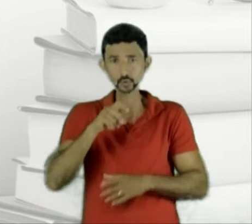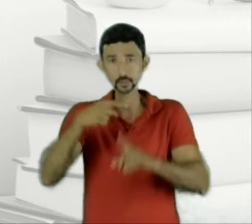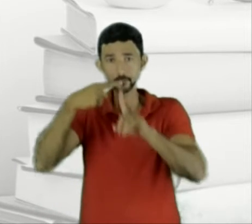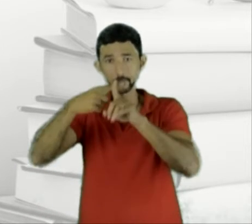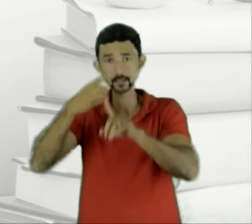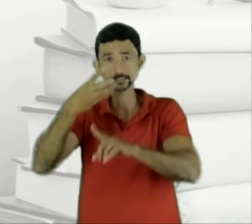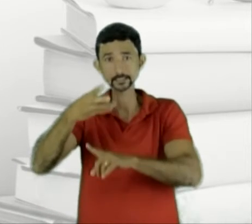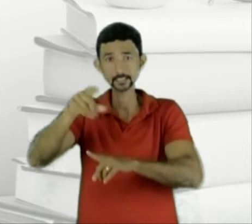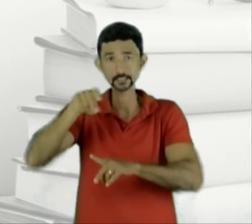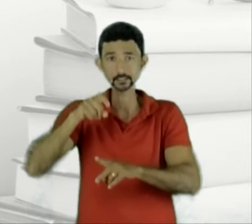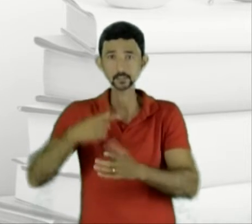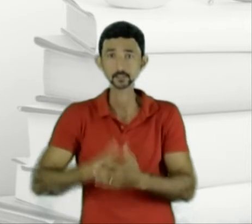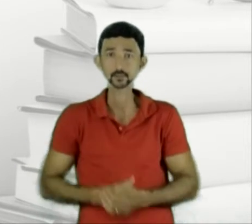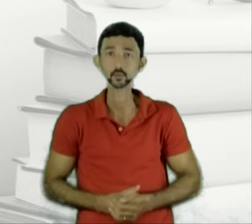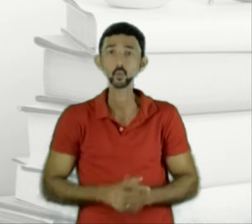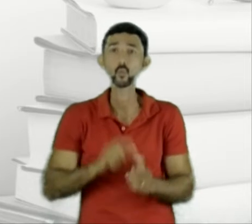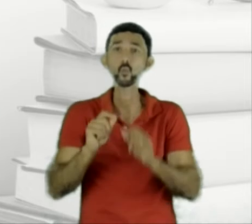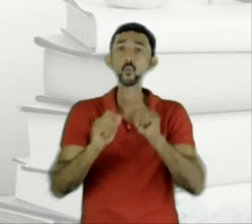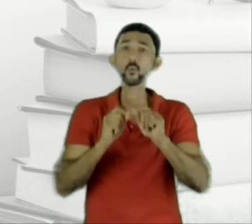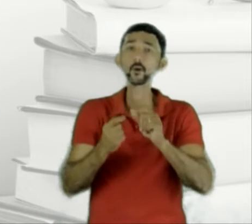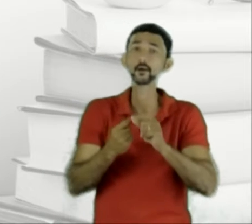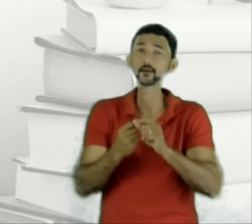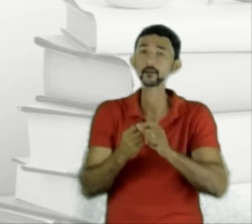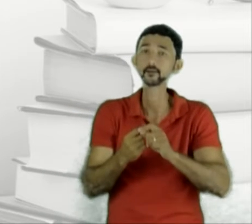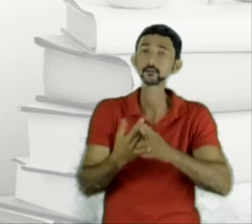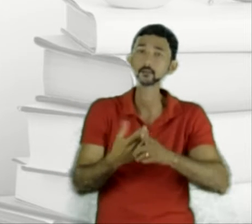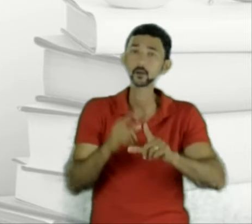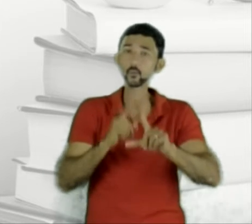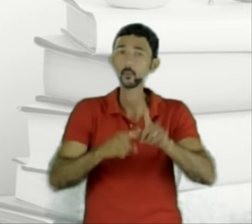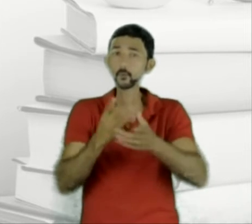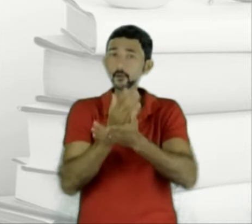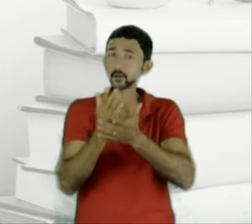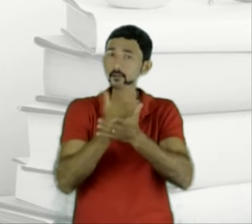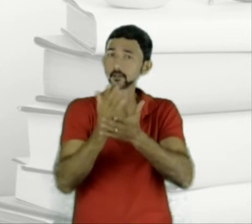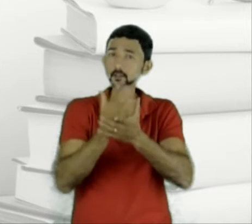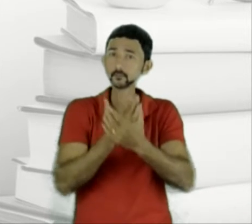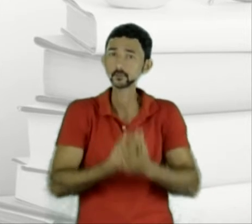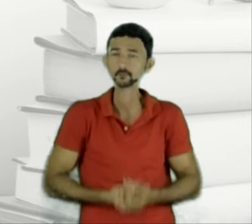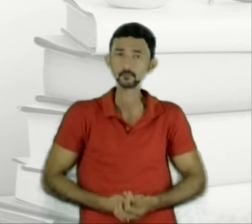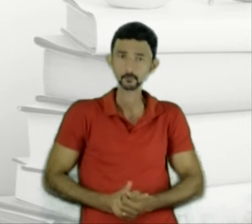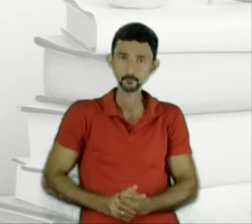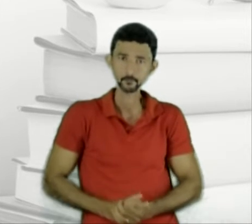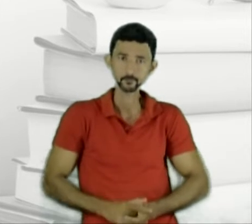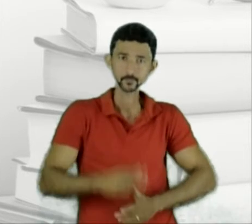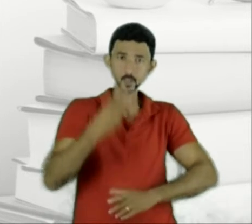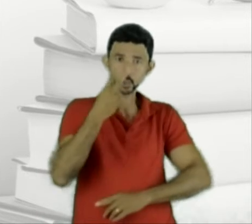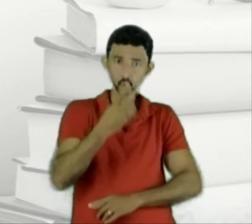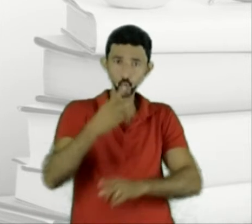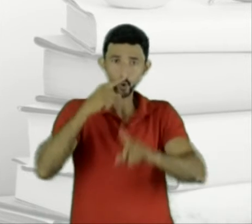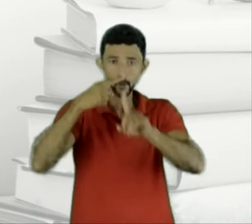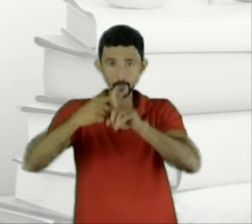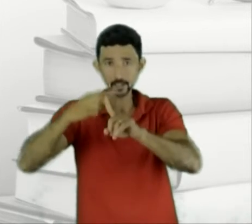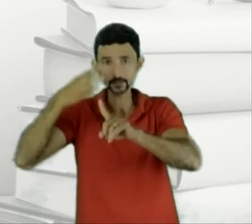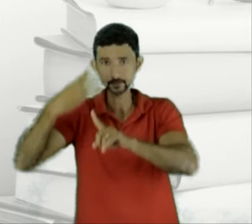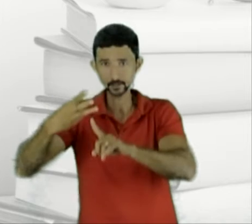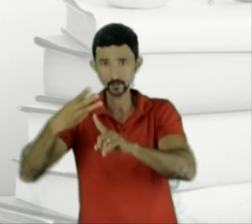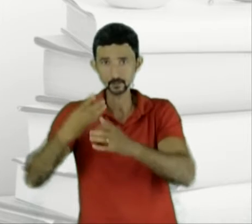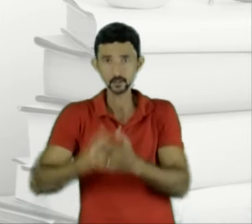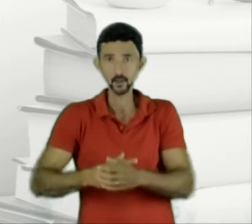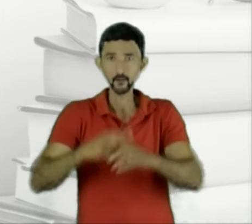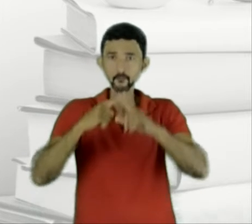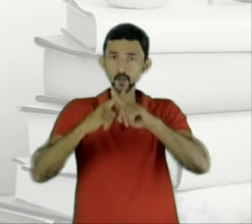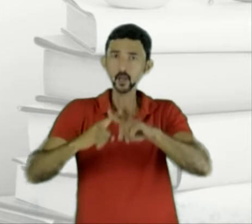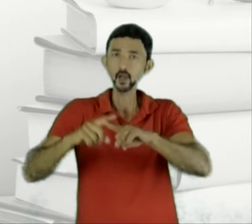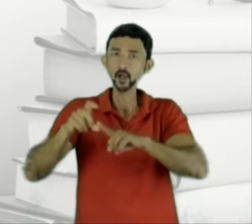mais 3x, ele veio da propriedade distributiva. 2 mais 3, isso tudo vezes